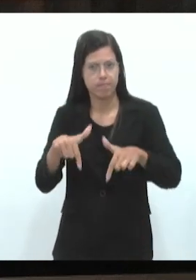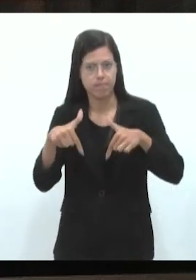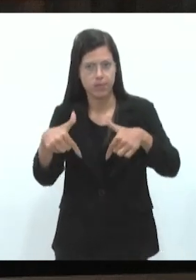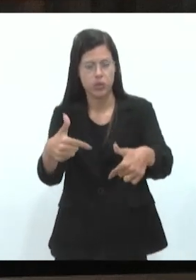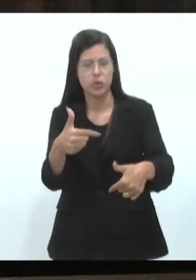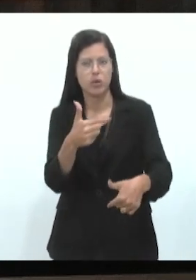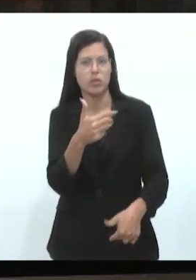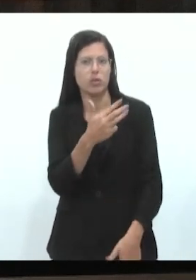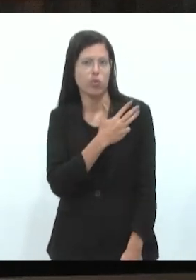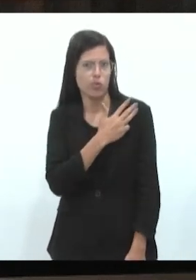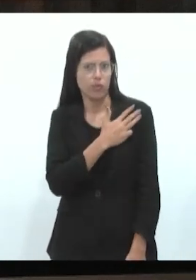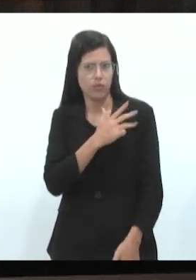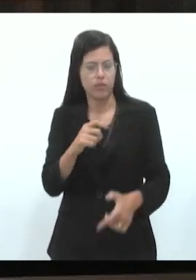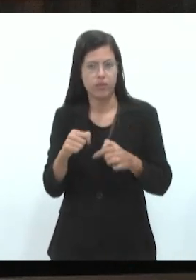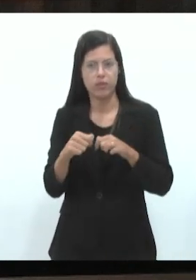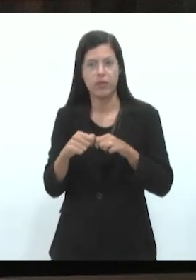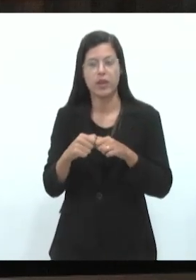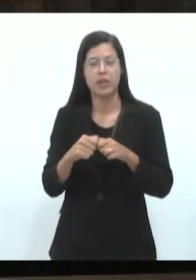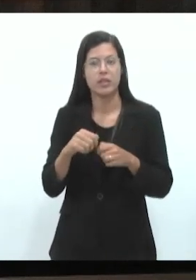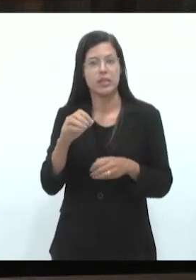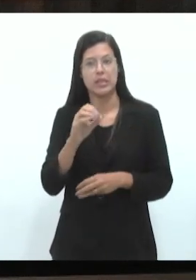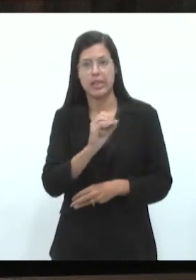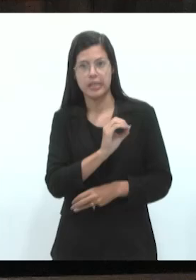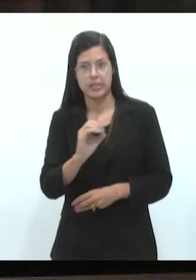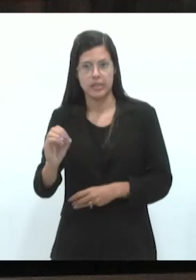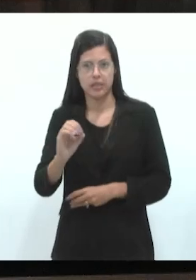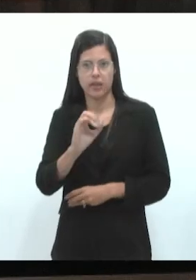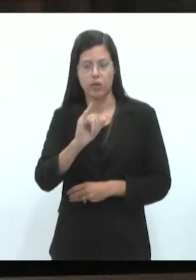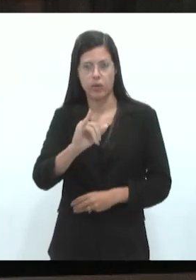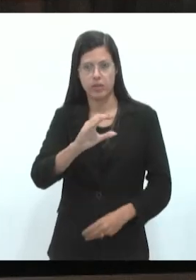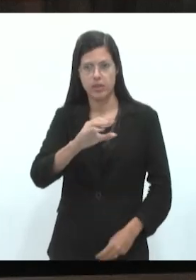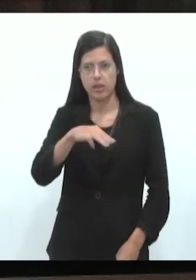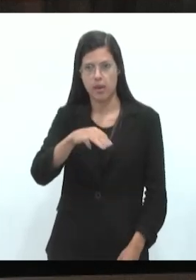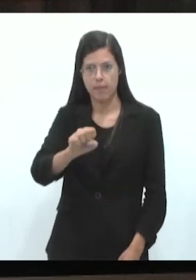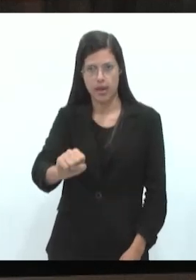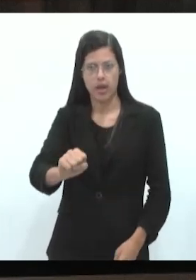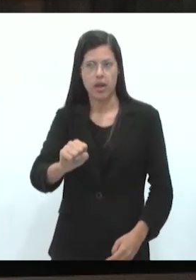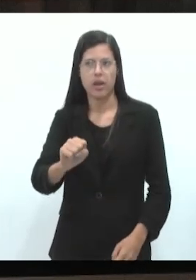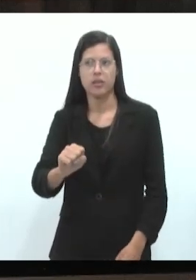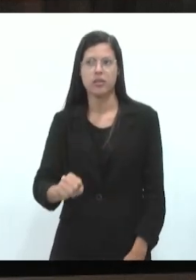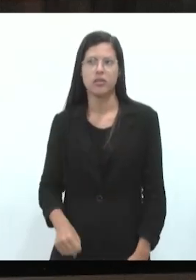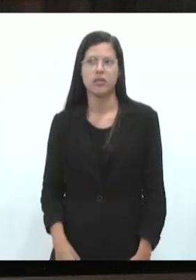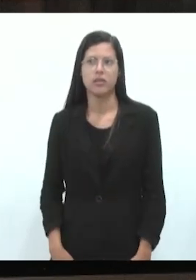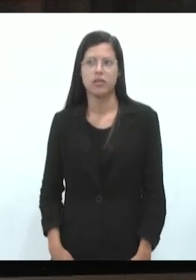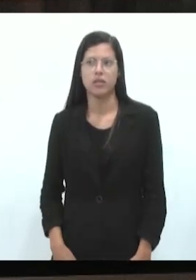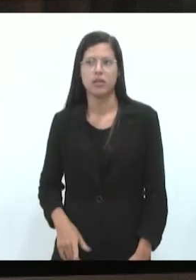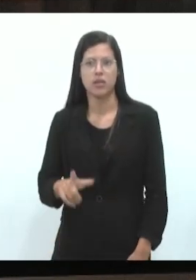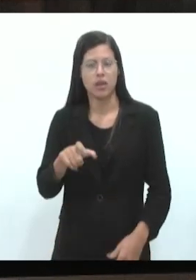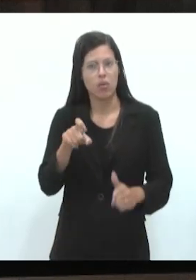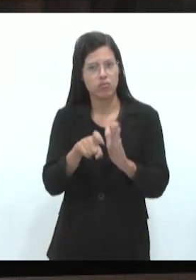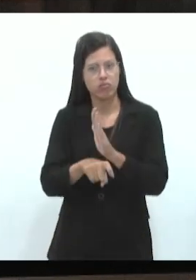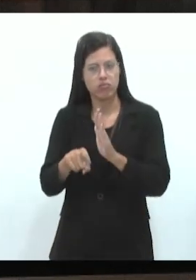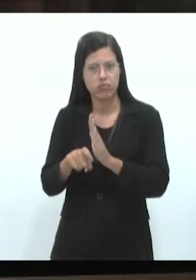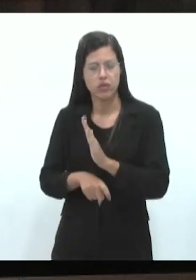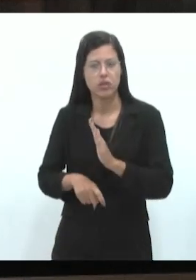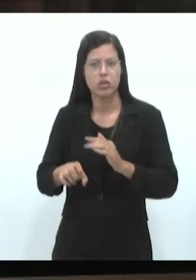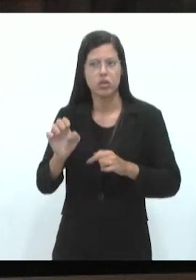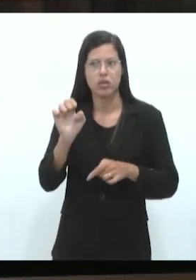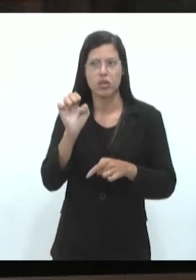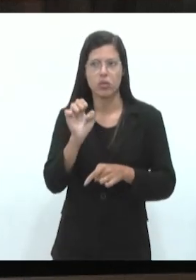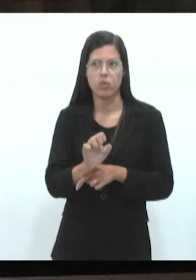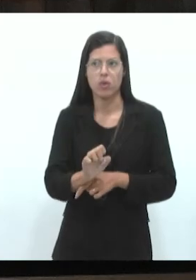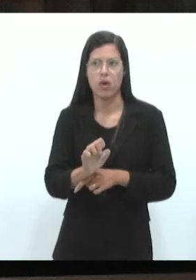que realmente zera o ICMS, o Imposto sobre Circulação de Mercadorias e Serviços, que é um tributo estadual